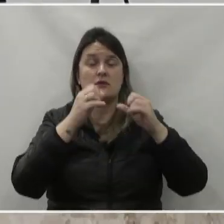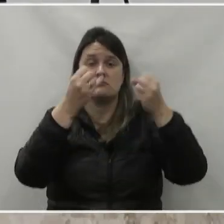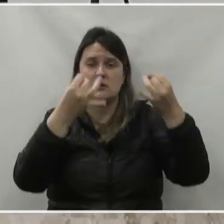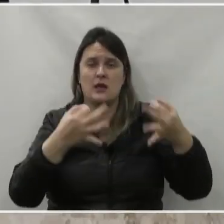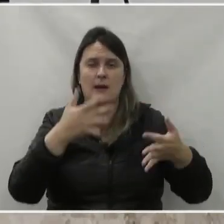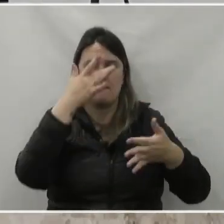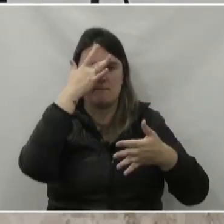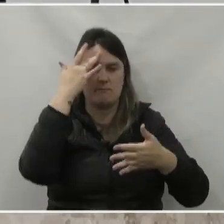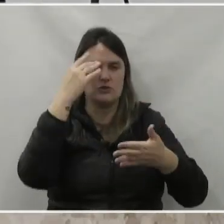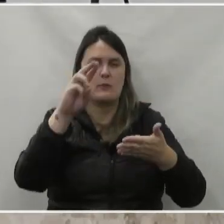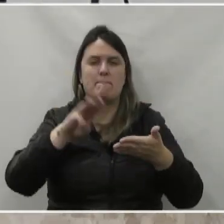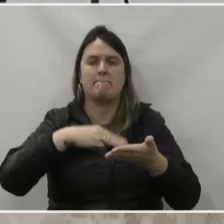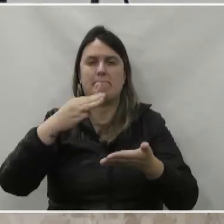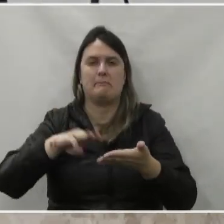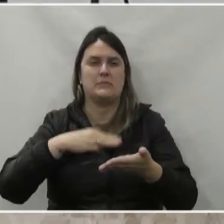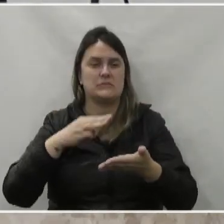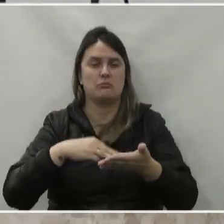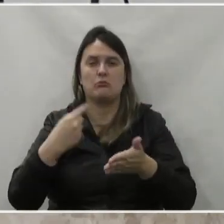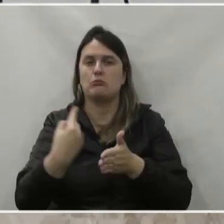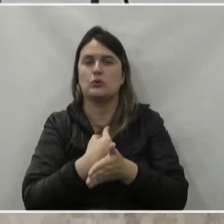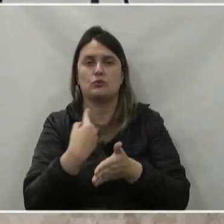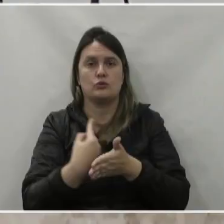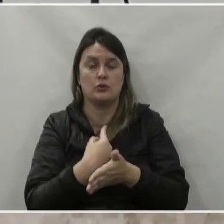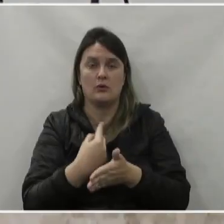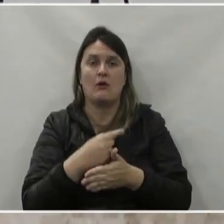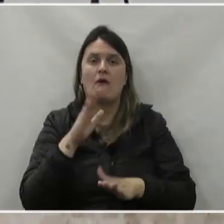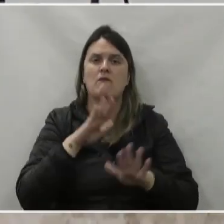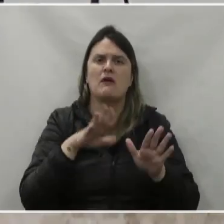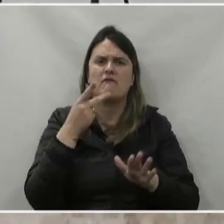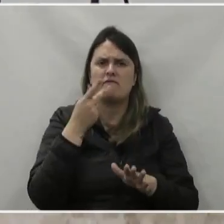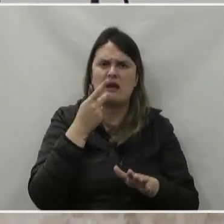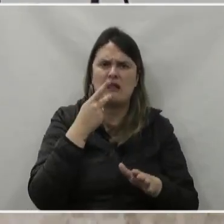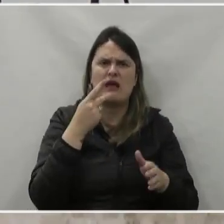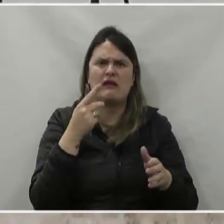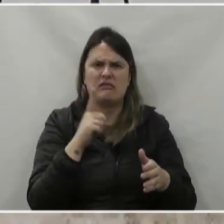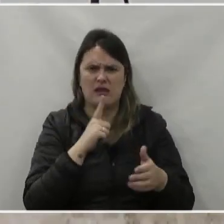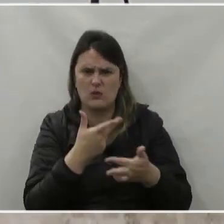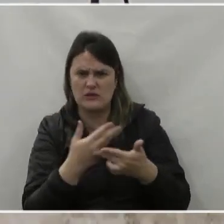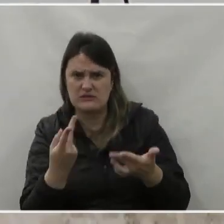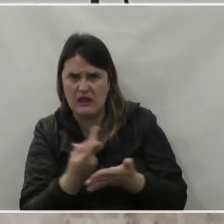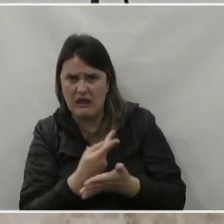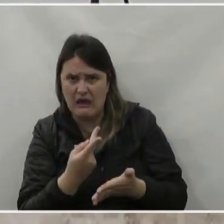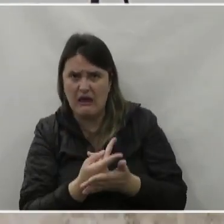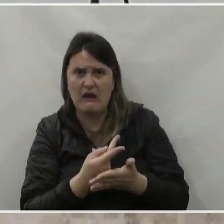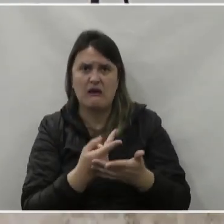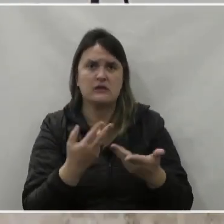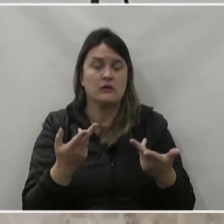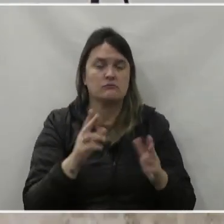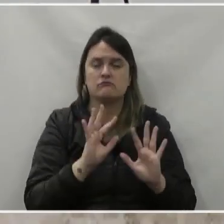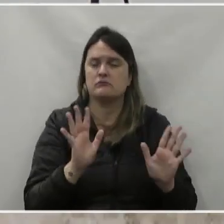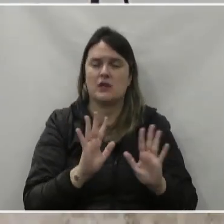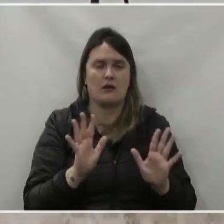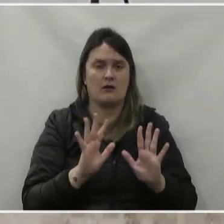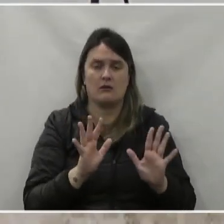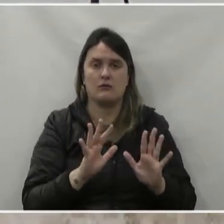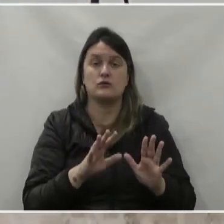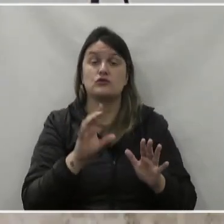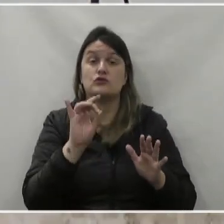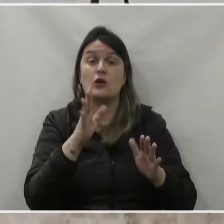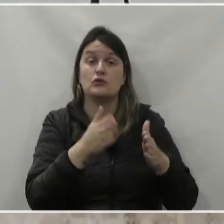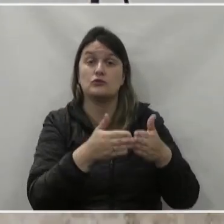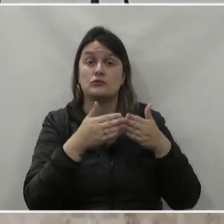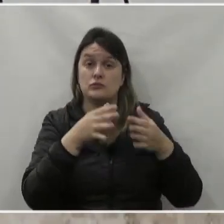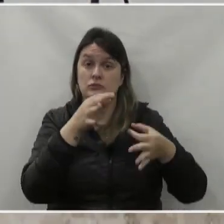bastante repercussão, e muitas vezes se falava em irregularidades, alguma coisa nesse sentido, mas foi